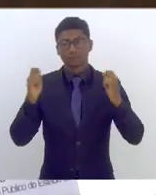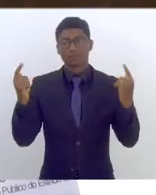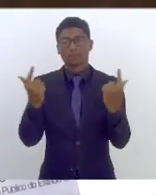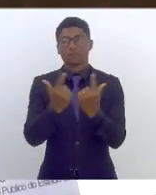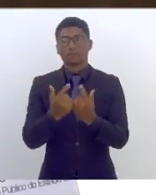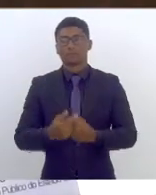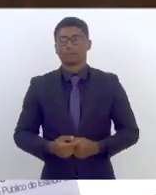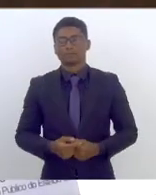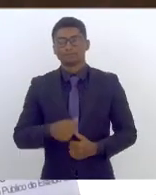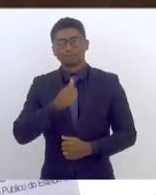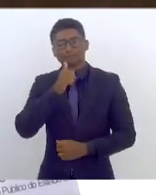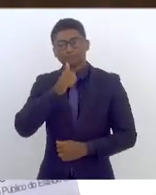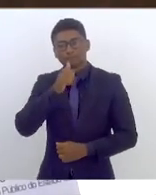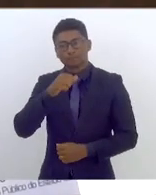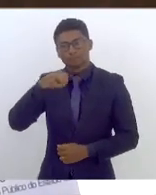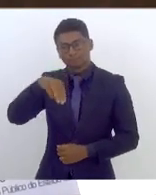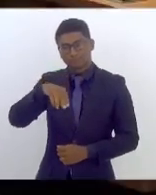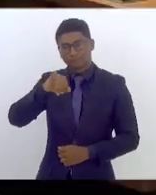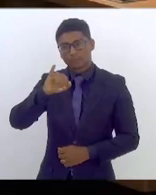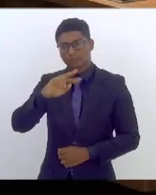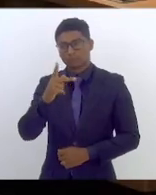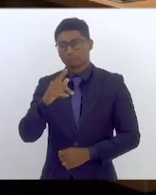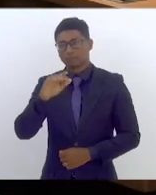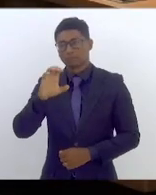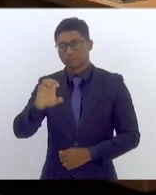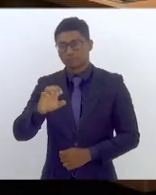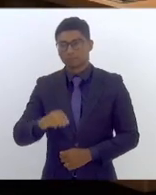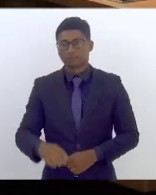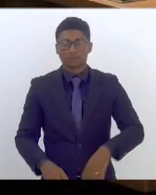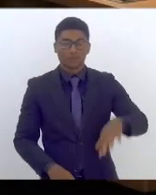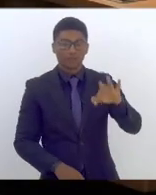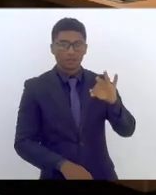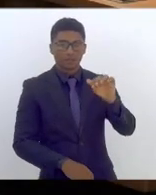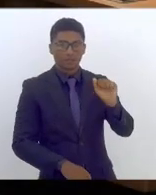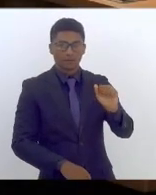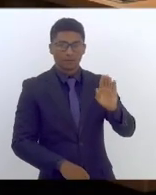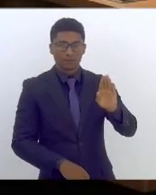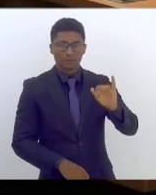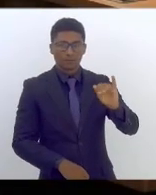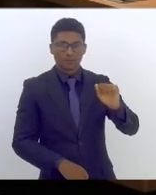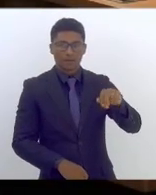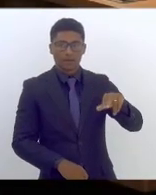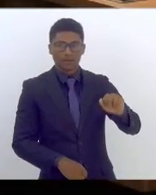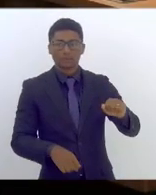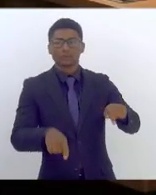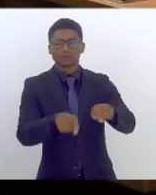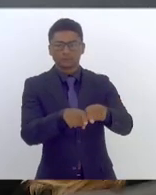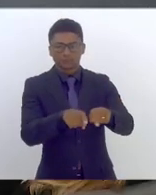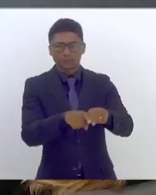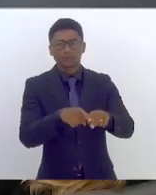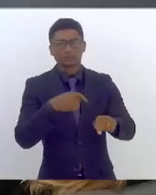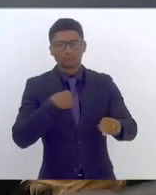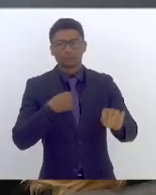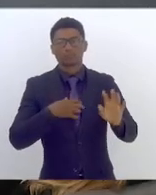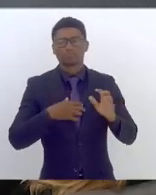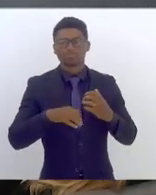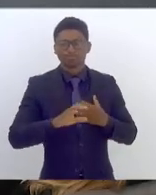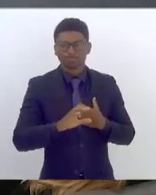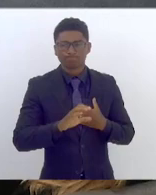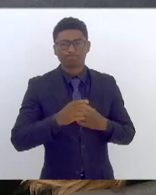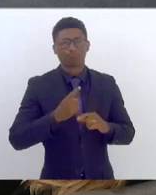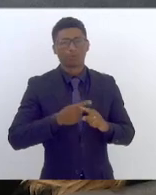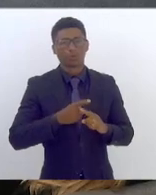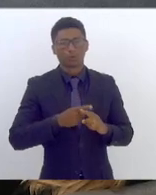a Michele a Fabiana quem eu aproveito e presto a minha solidariedade por uma perda